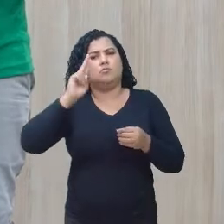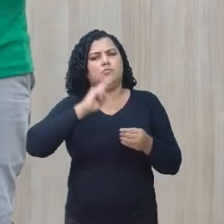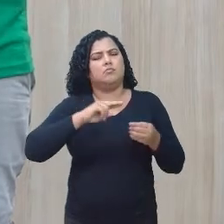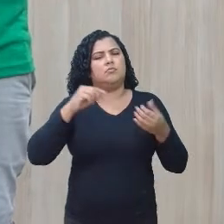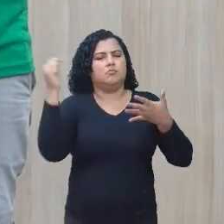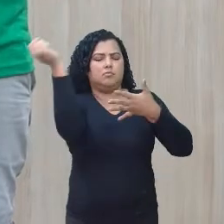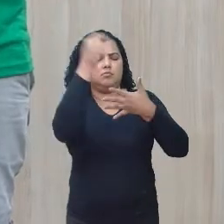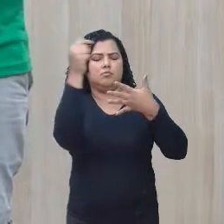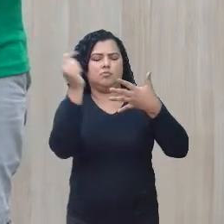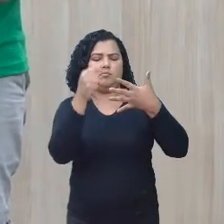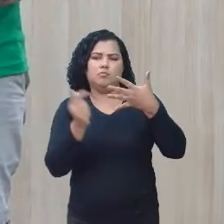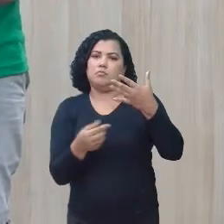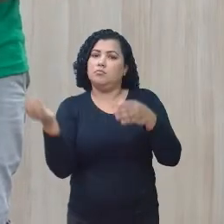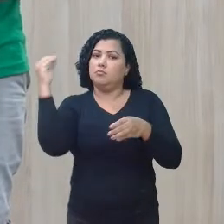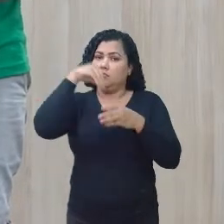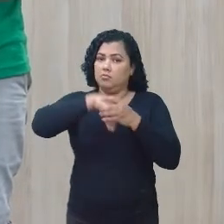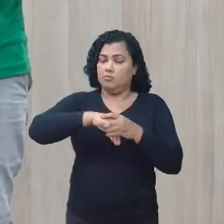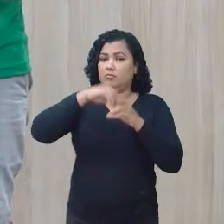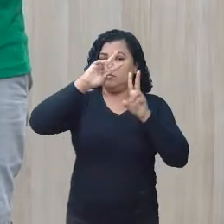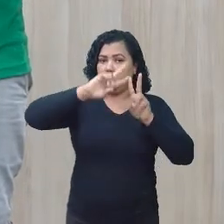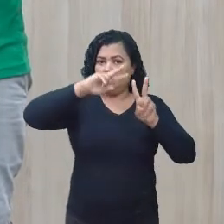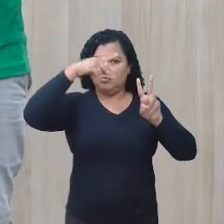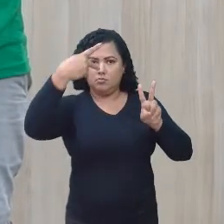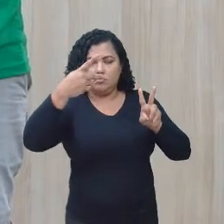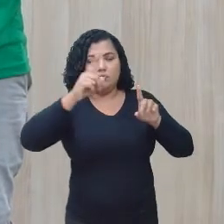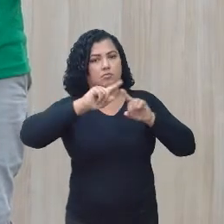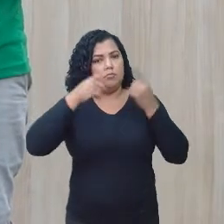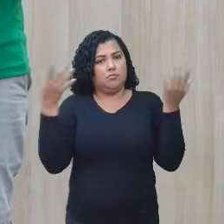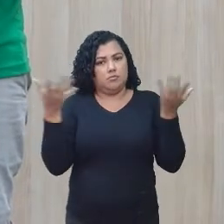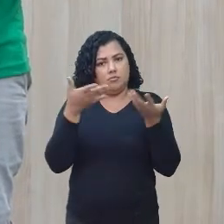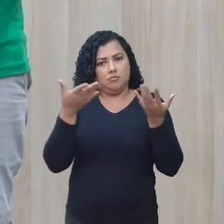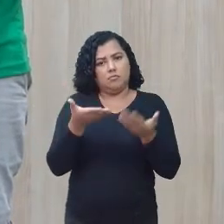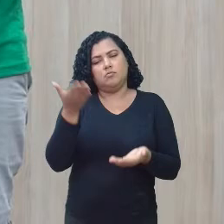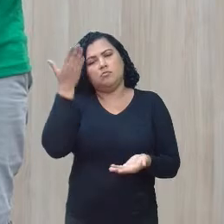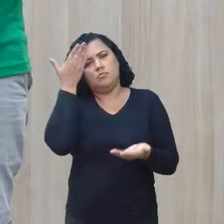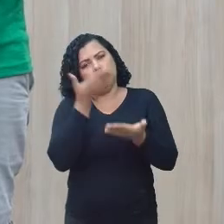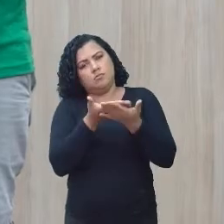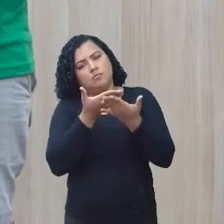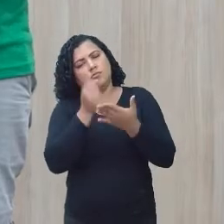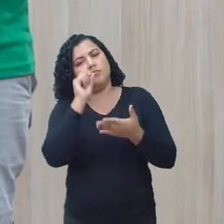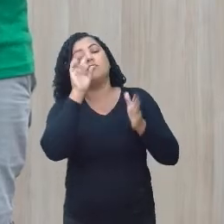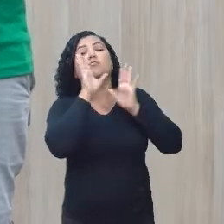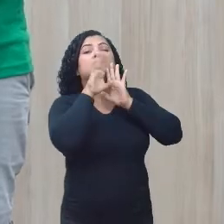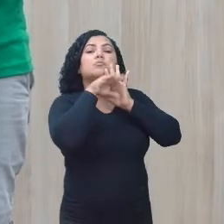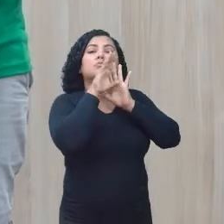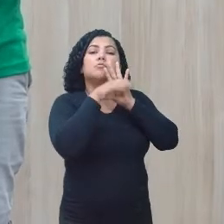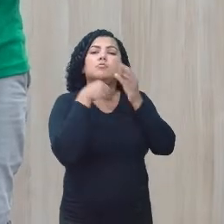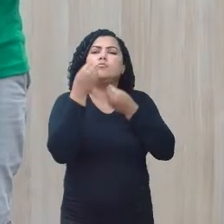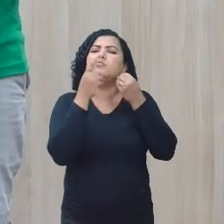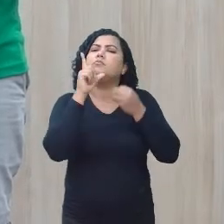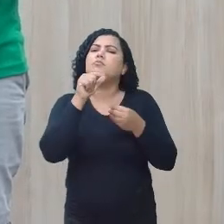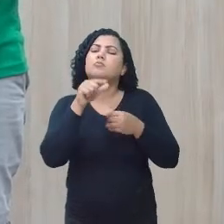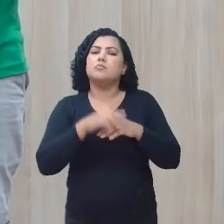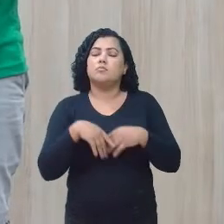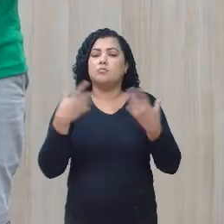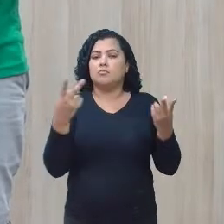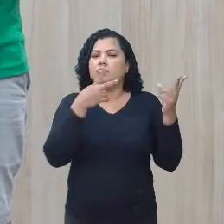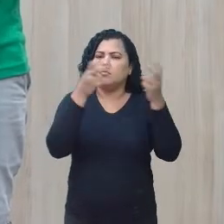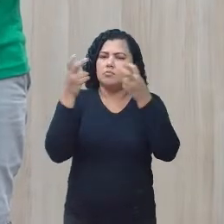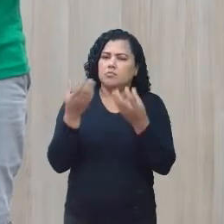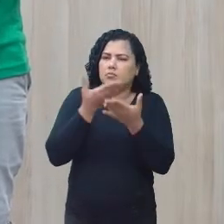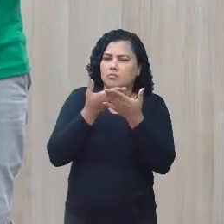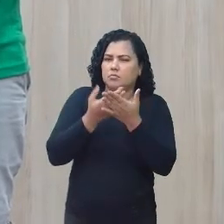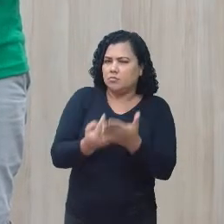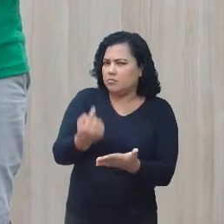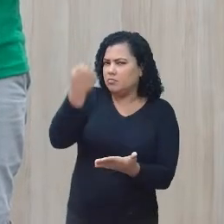potenciação. Mas a ideia que a gente vai trabalhar aqui é mais o conceito, a ideia, né? Então, veja que o que a gente fez na aula anterior foi